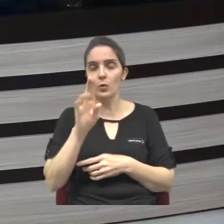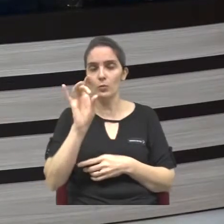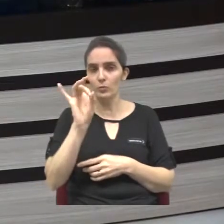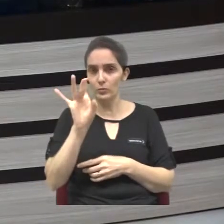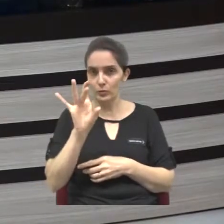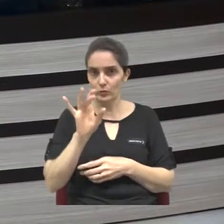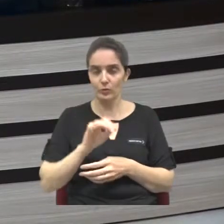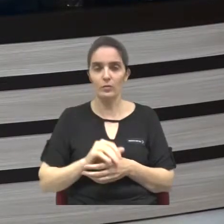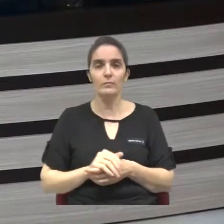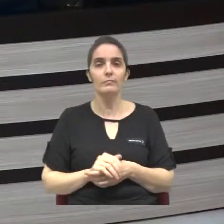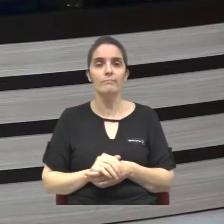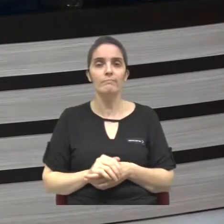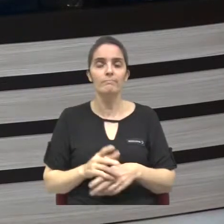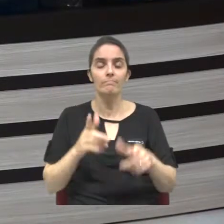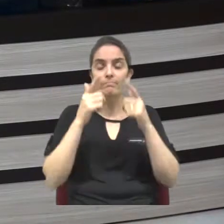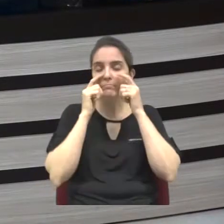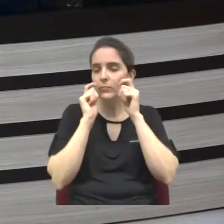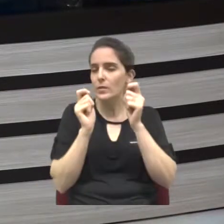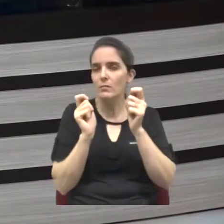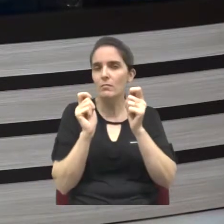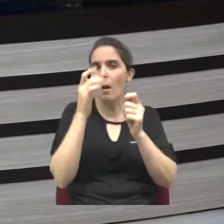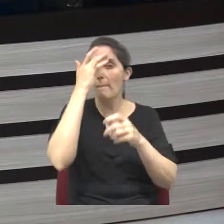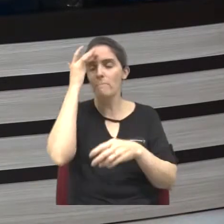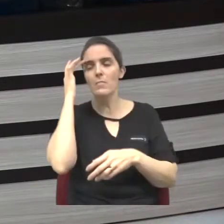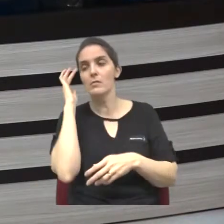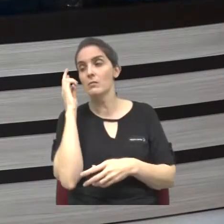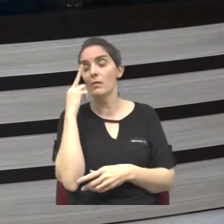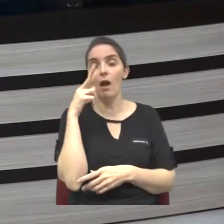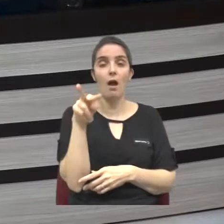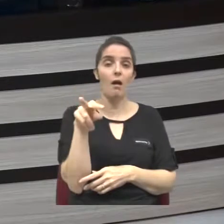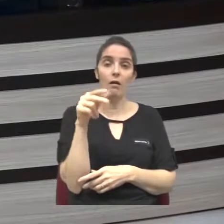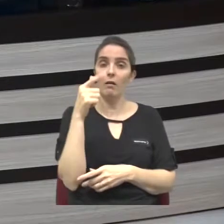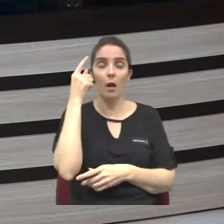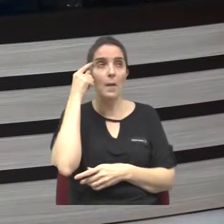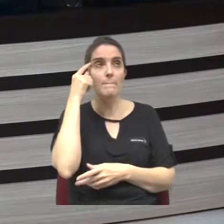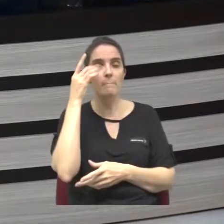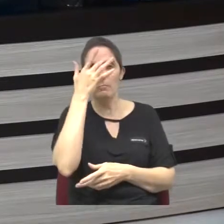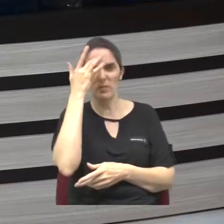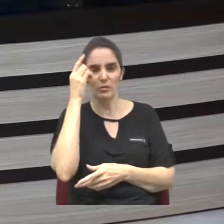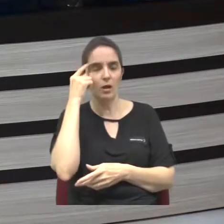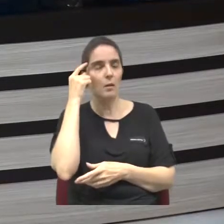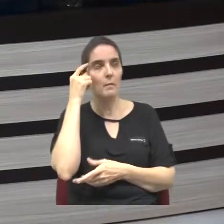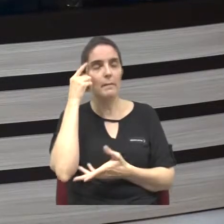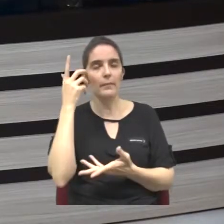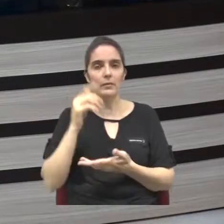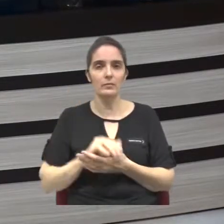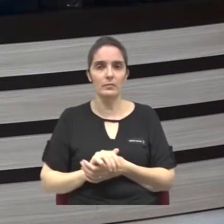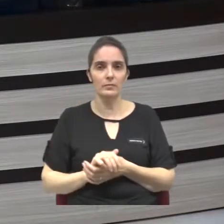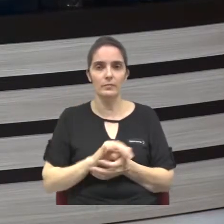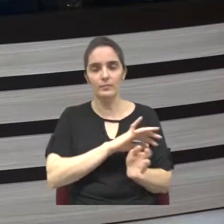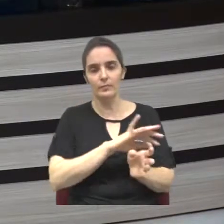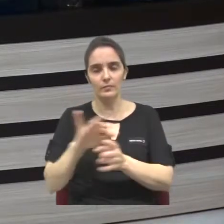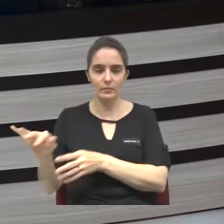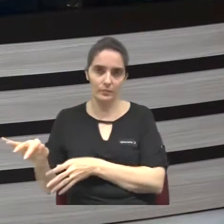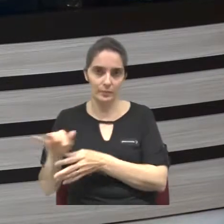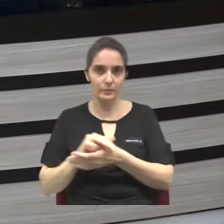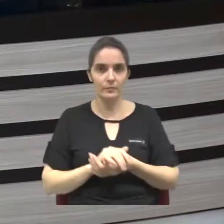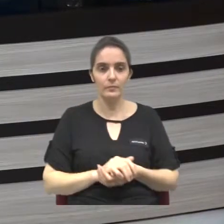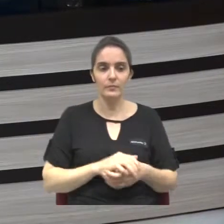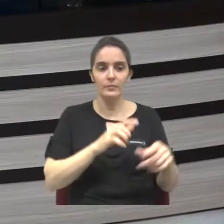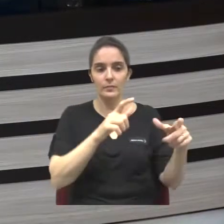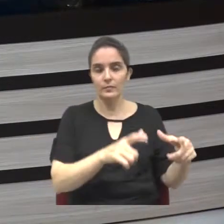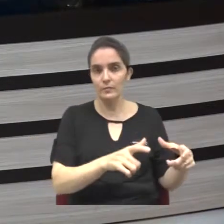atenção. É chai, chai. Então, a pessoa acha que está... Vocês já mesmo desbancaram em um lugar que estava produzindo